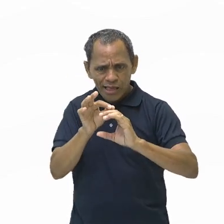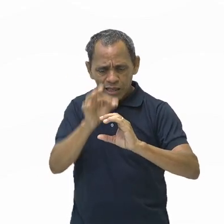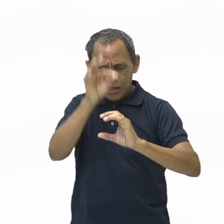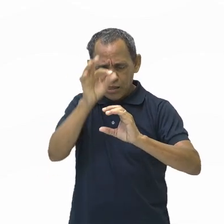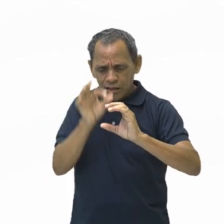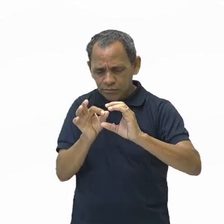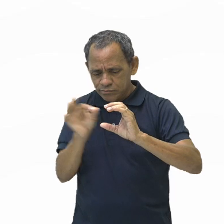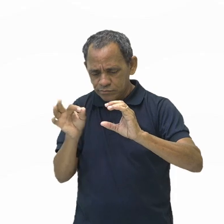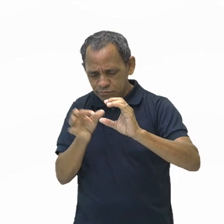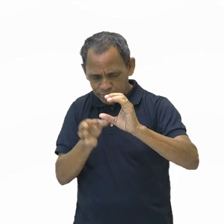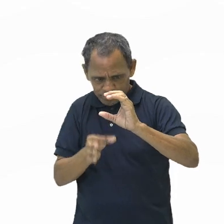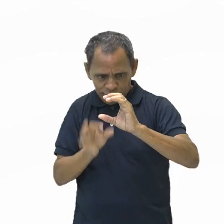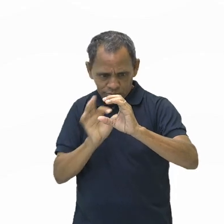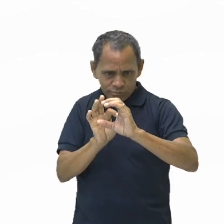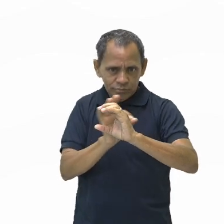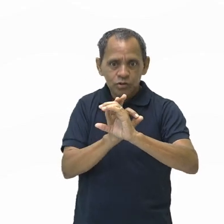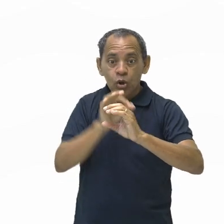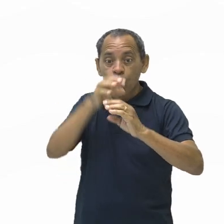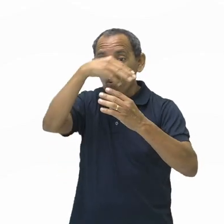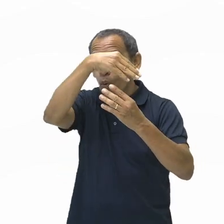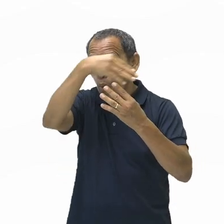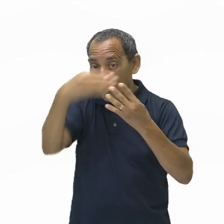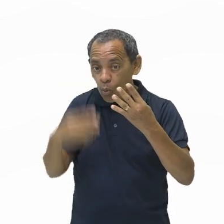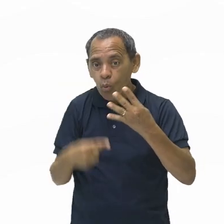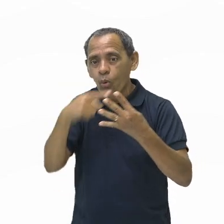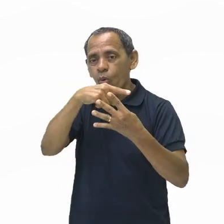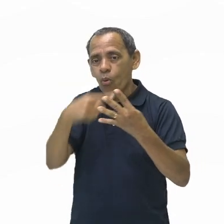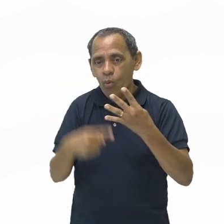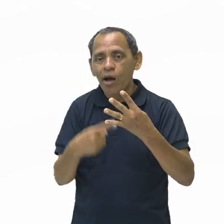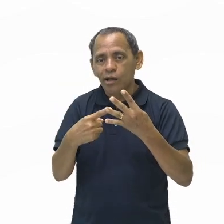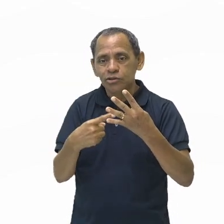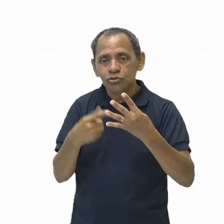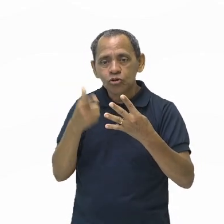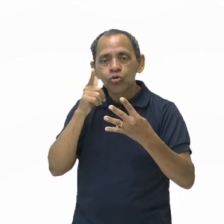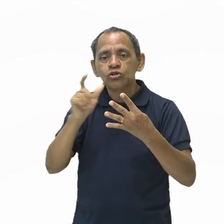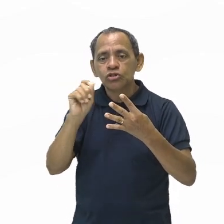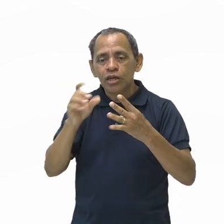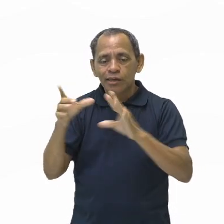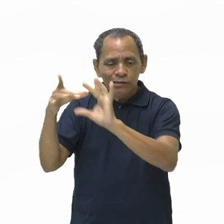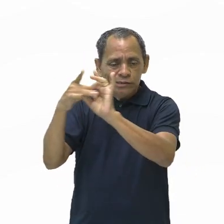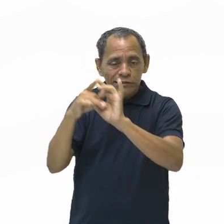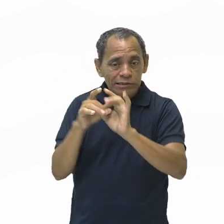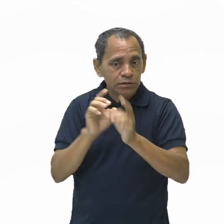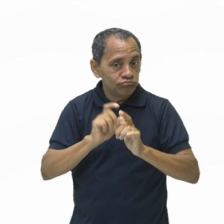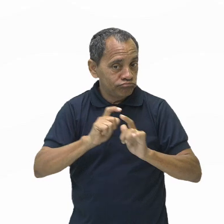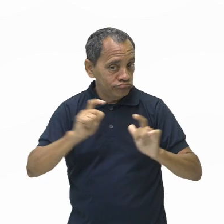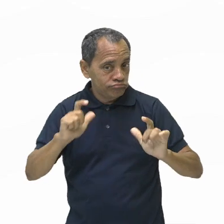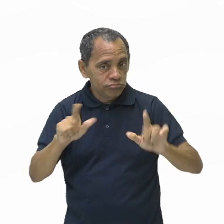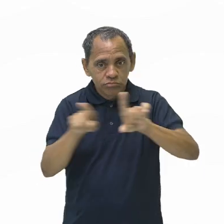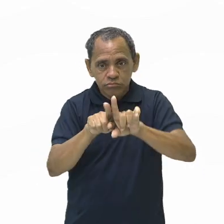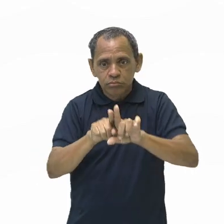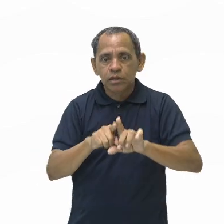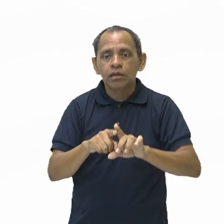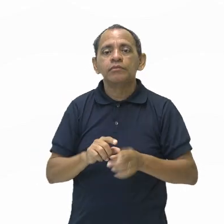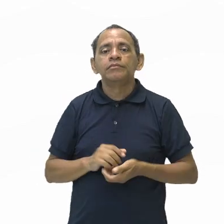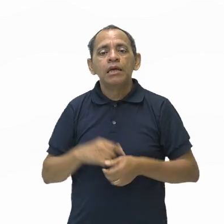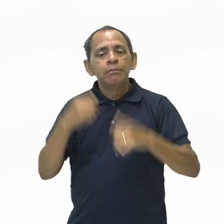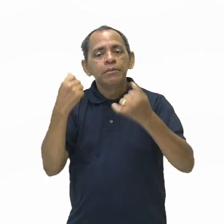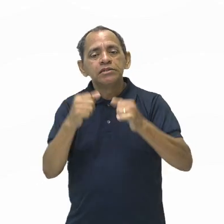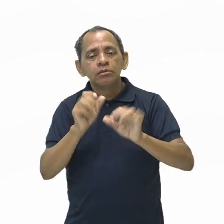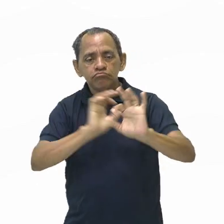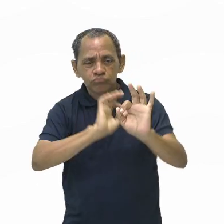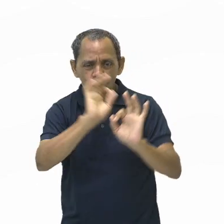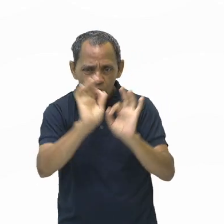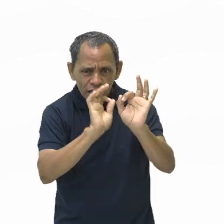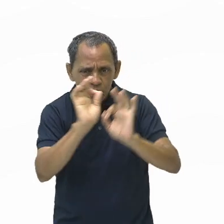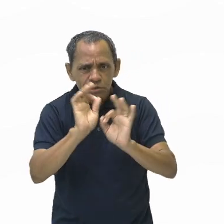ligações faz com que ele consiga formar aí cadeias enormes. E aí a gente precisa organizar